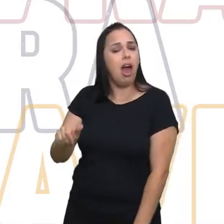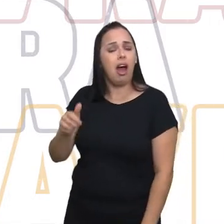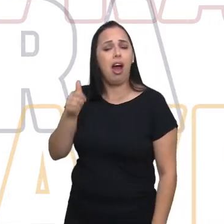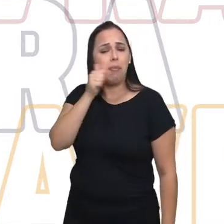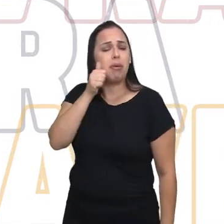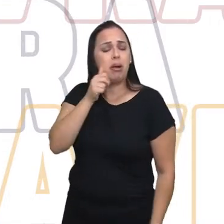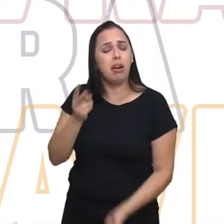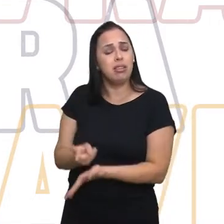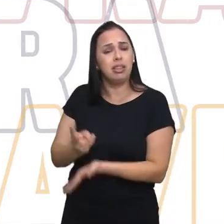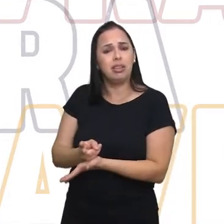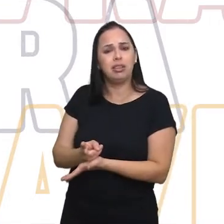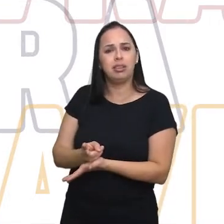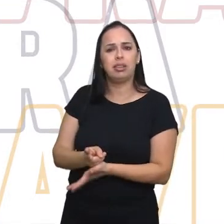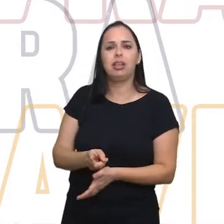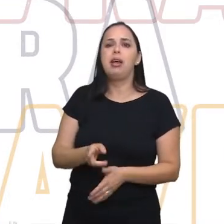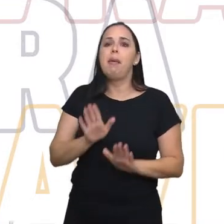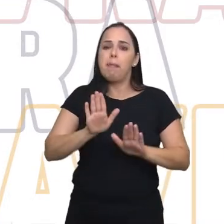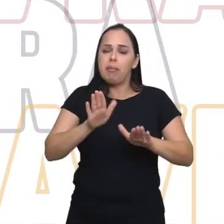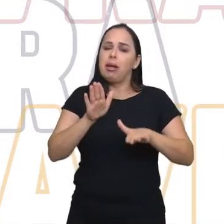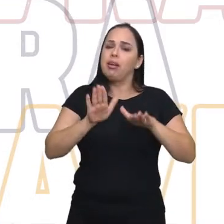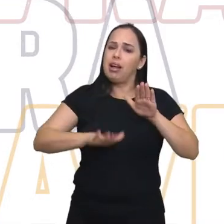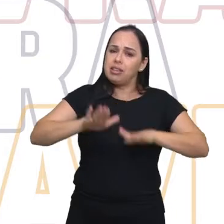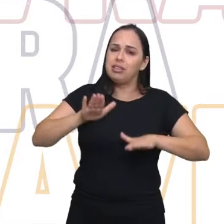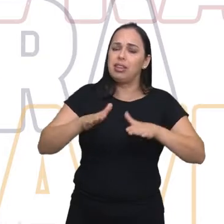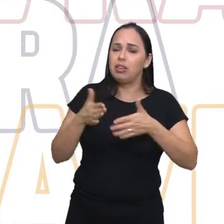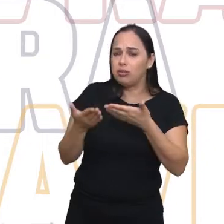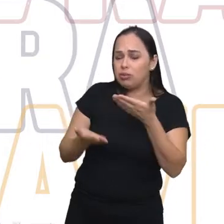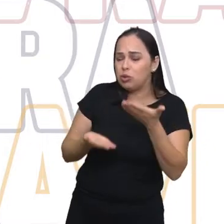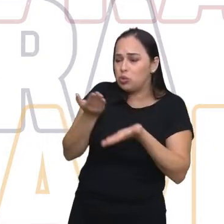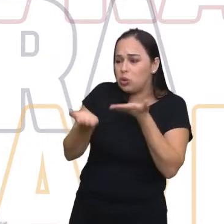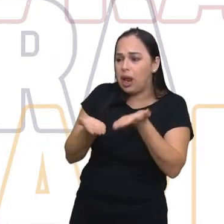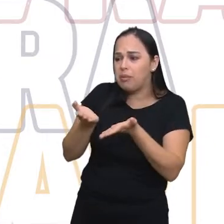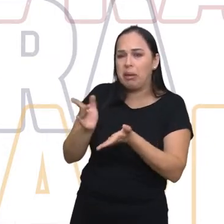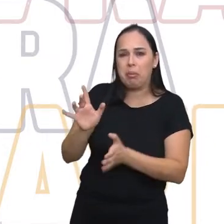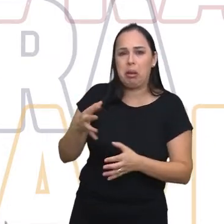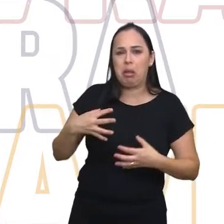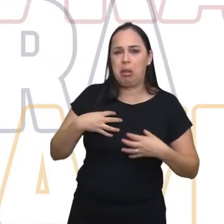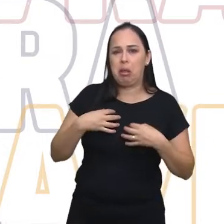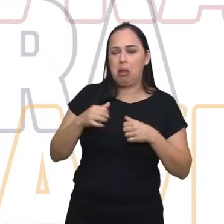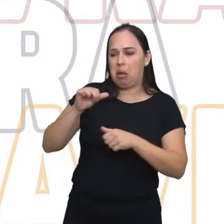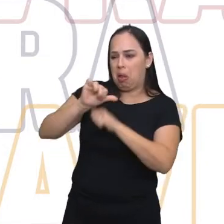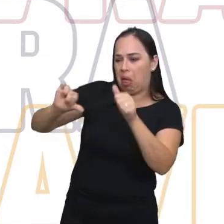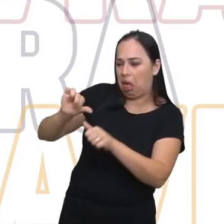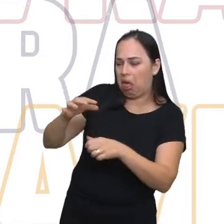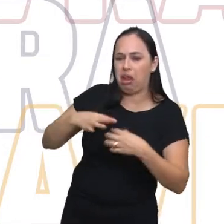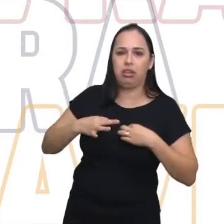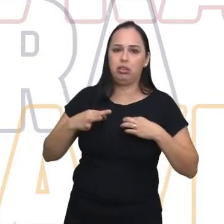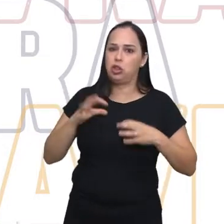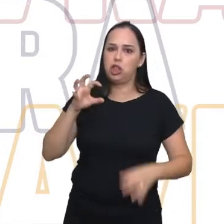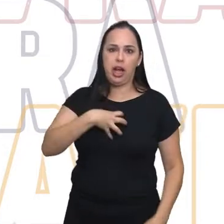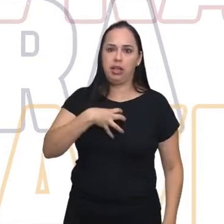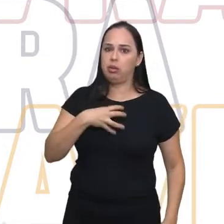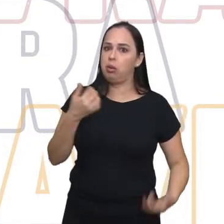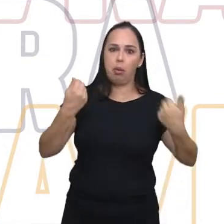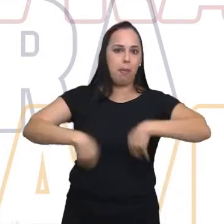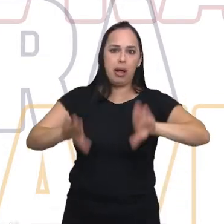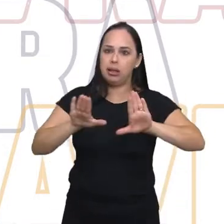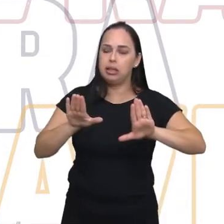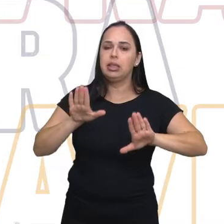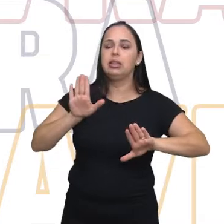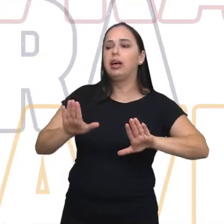doença, né, do tratamento. Não quer dizer que ela está em tratamento, ela precisa ficar toda mal arrumada. E isso